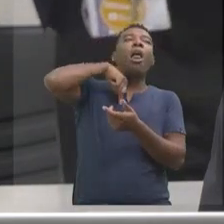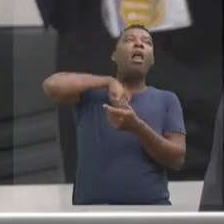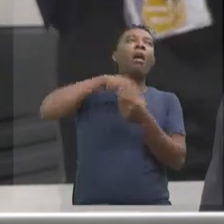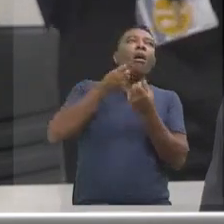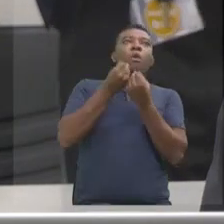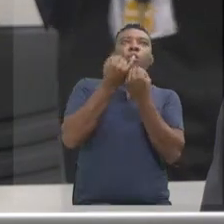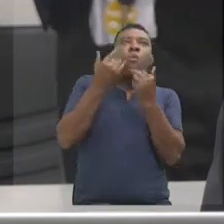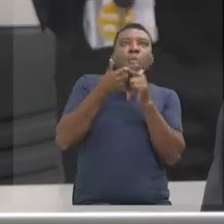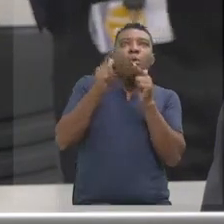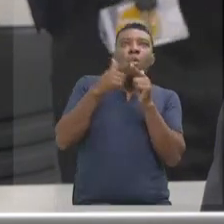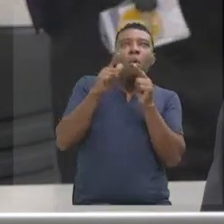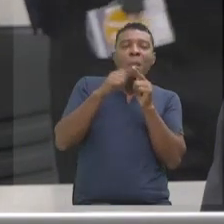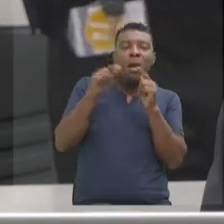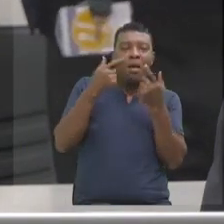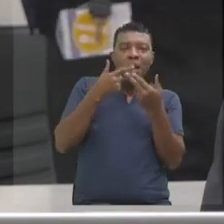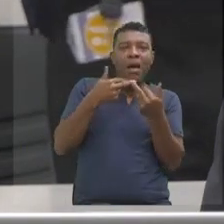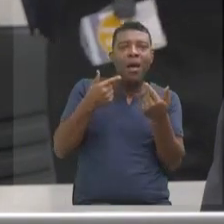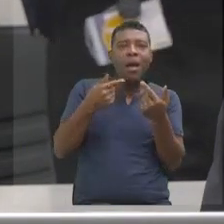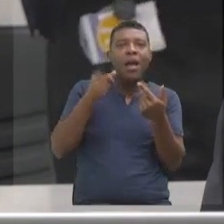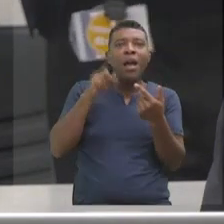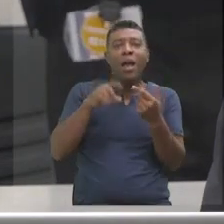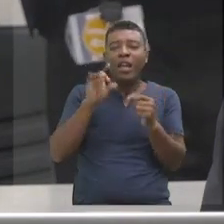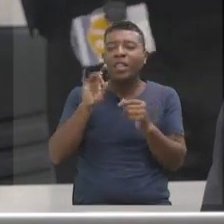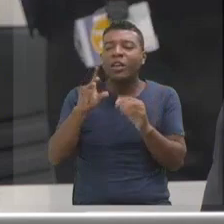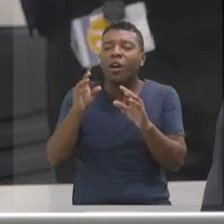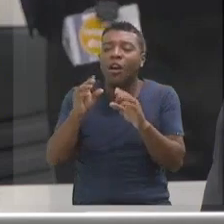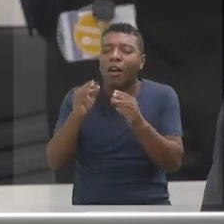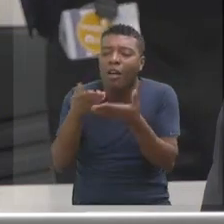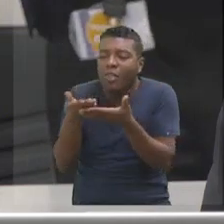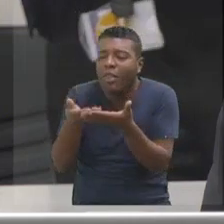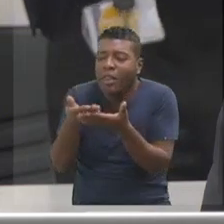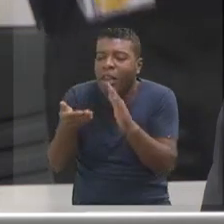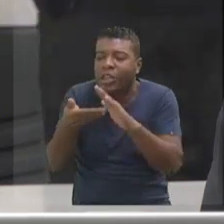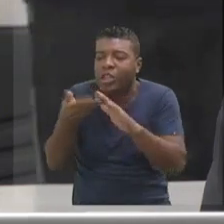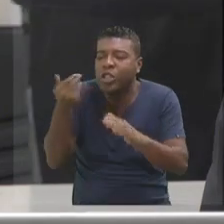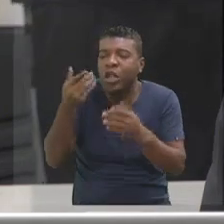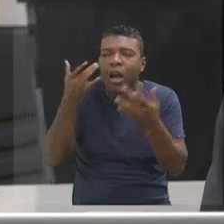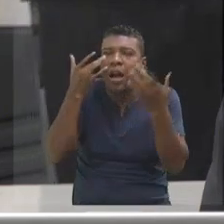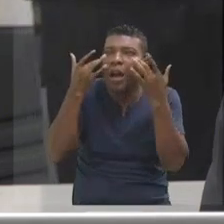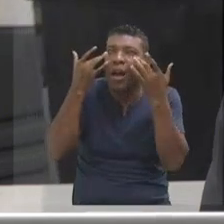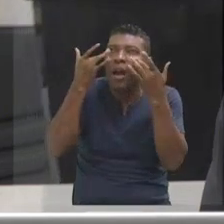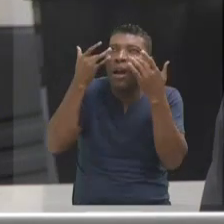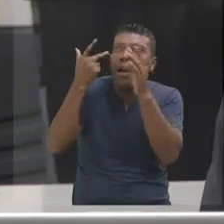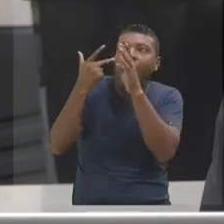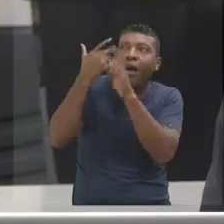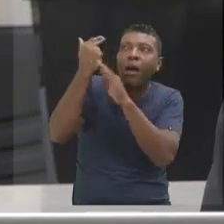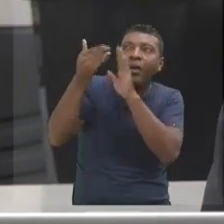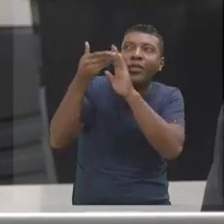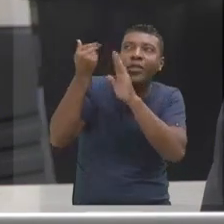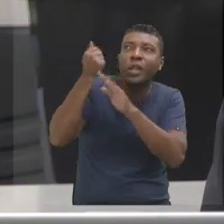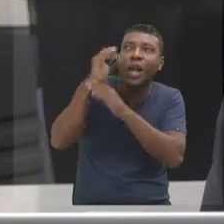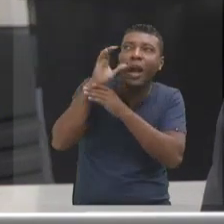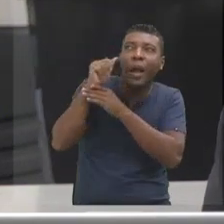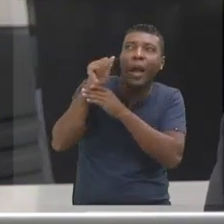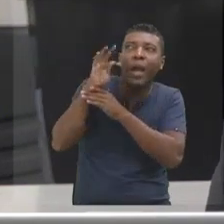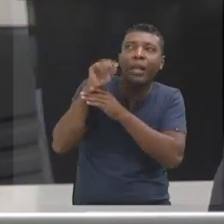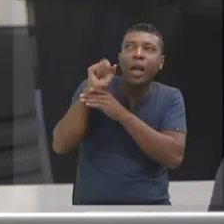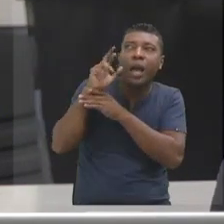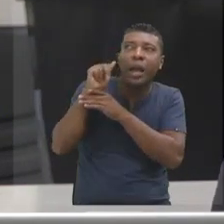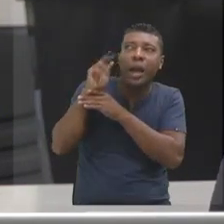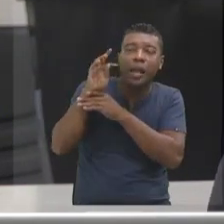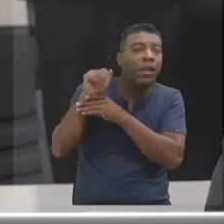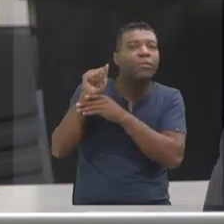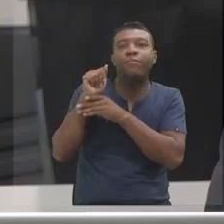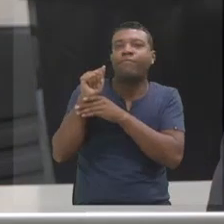achar que oftalmologia é só tratar mutirão com catarata nós temos aí várias doenças que devem ser tratadas